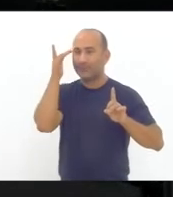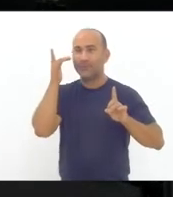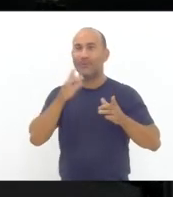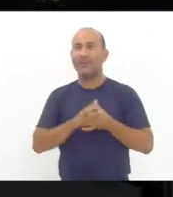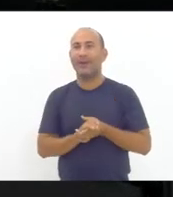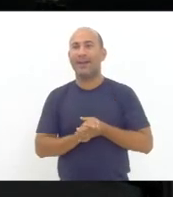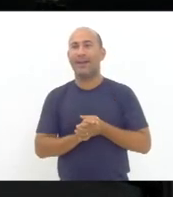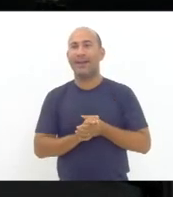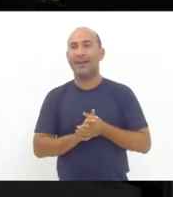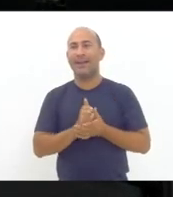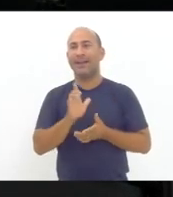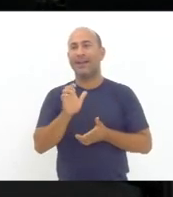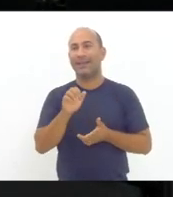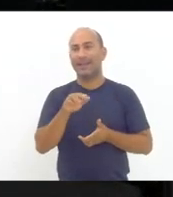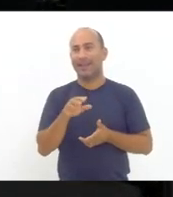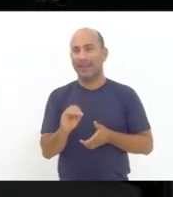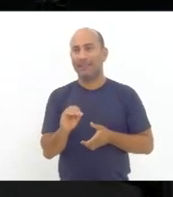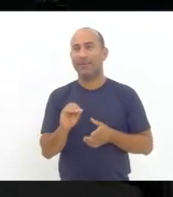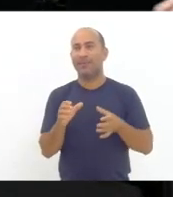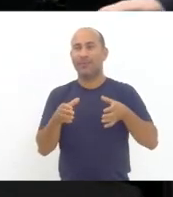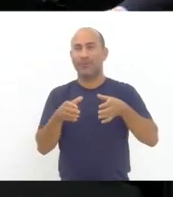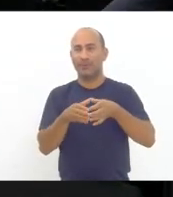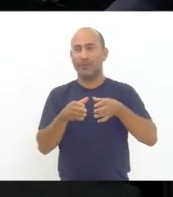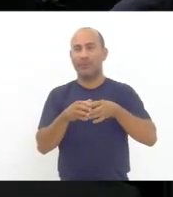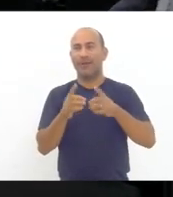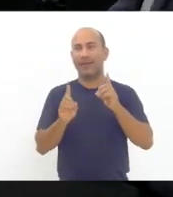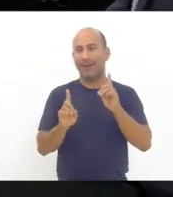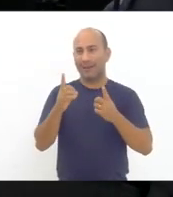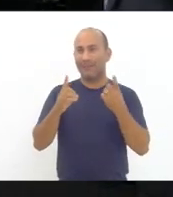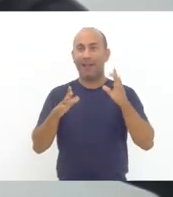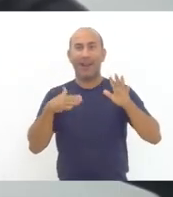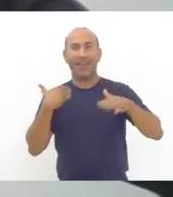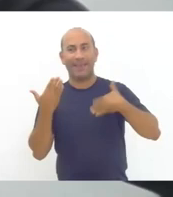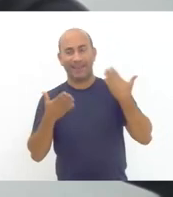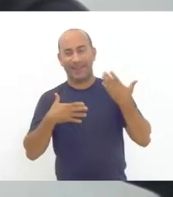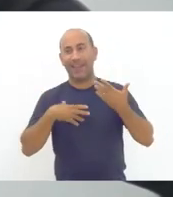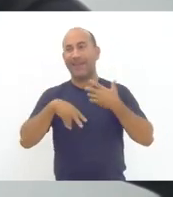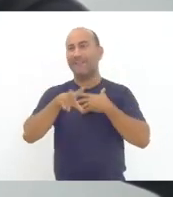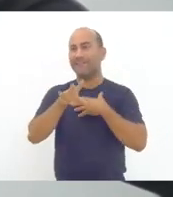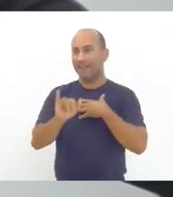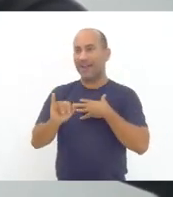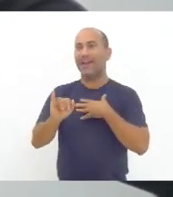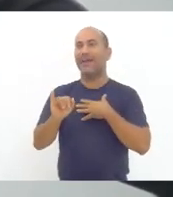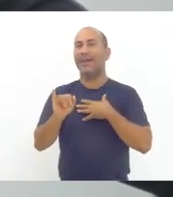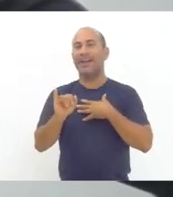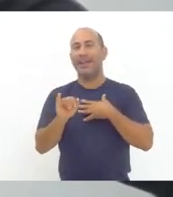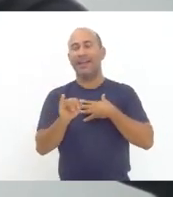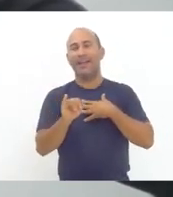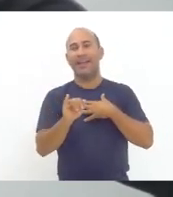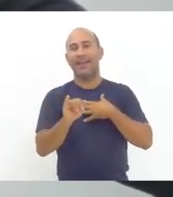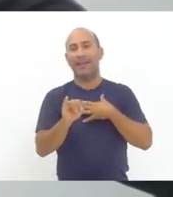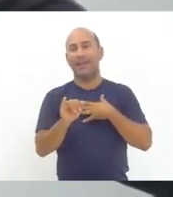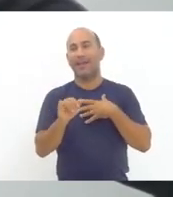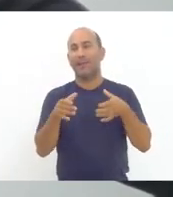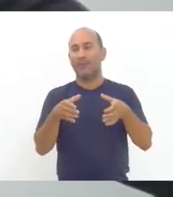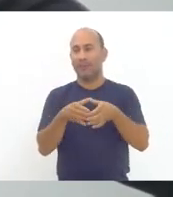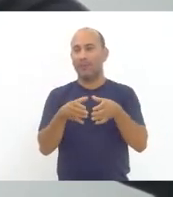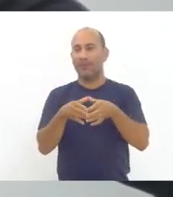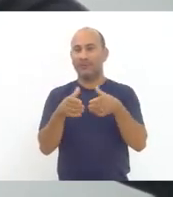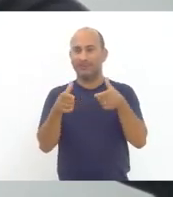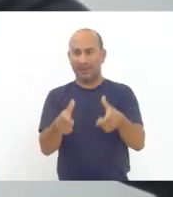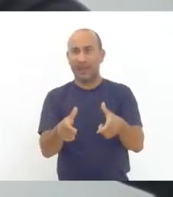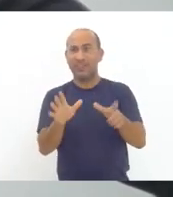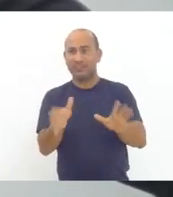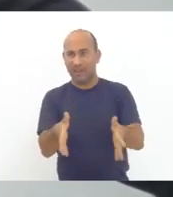Recreativo bloco carnavalesco alegria da República que vai homenagem ao bap em rede desse bloco né